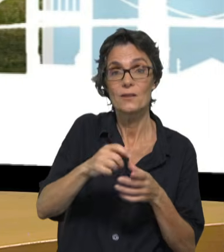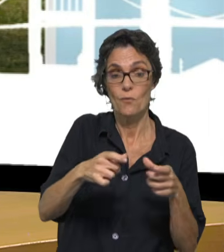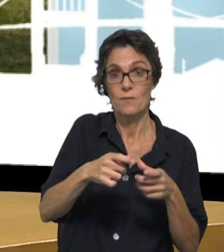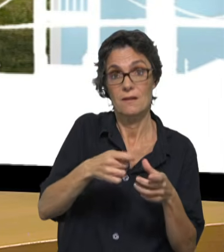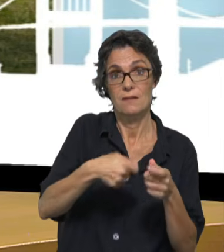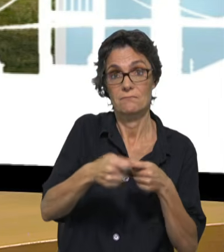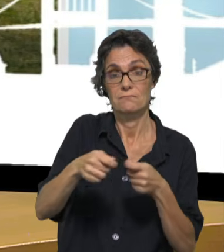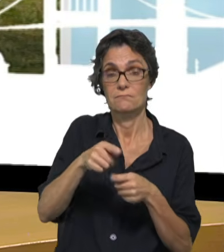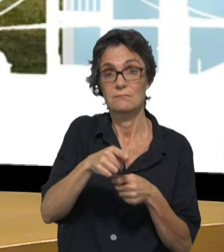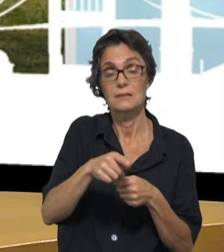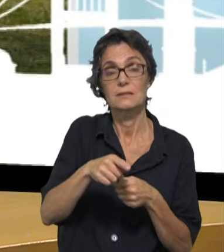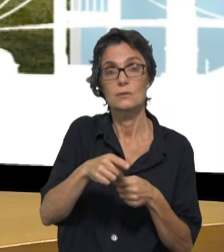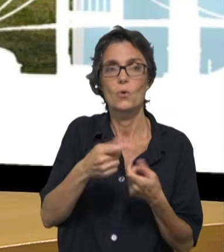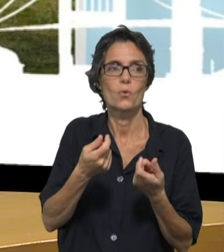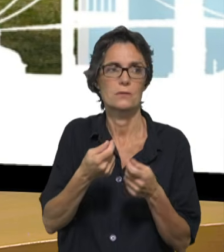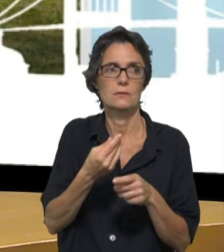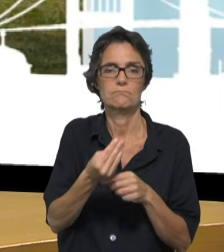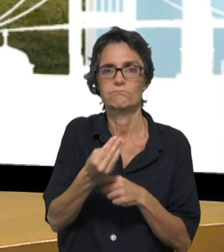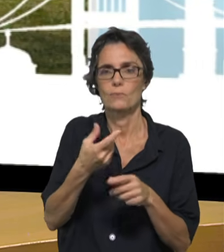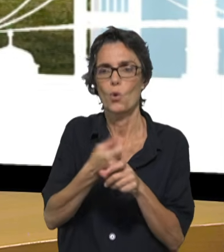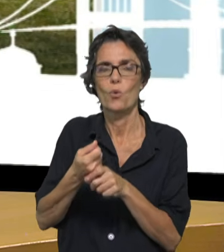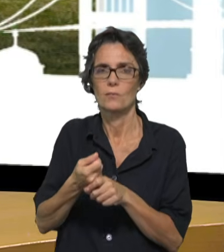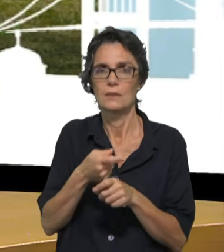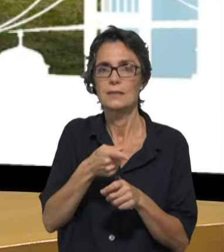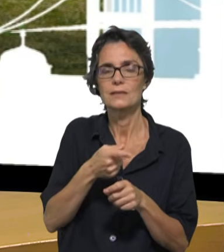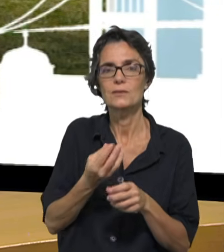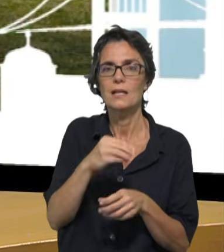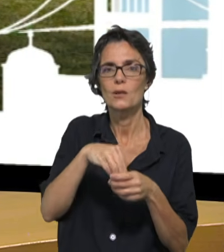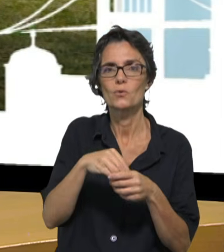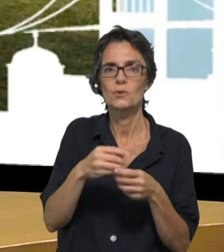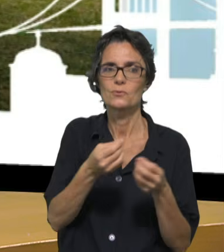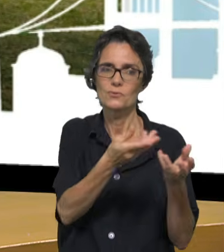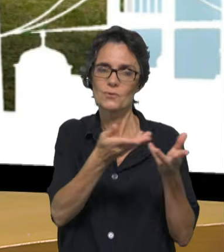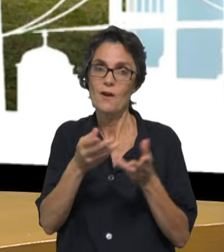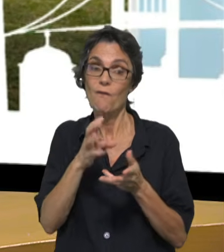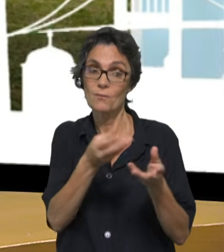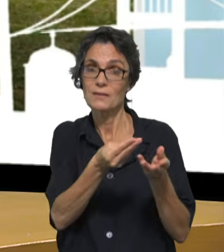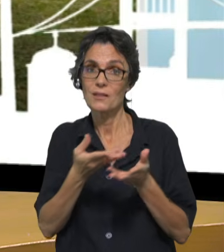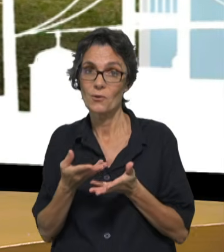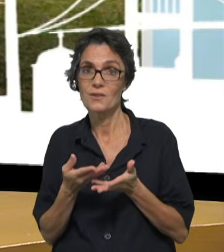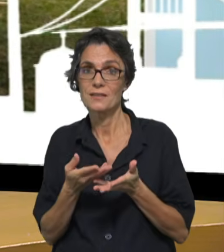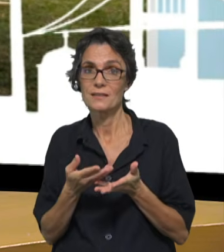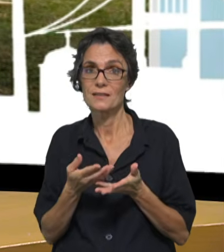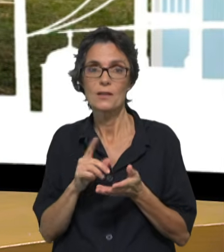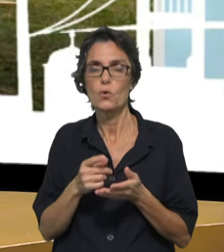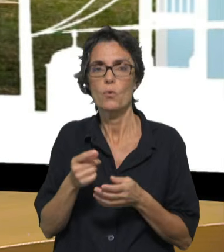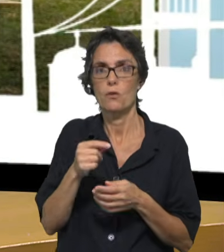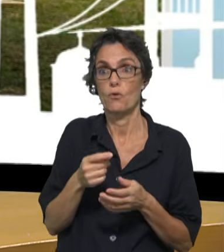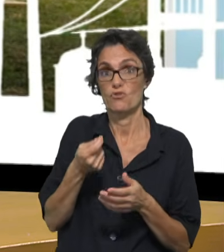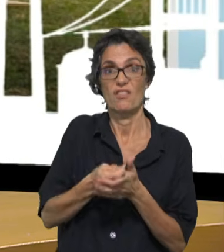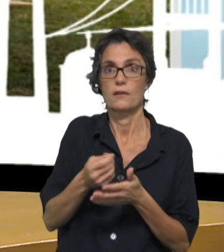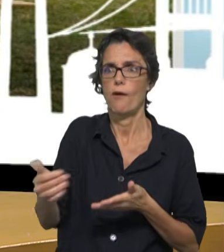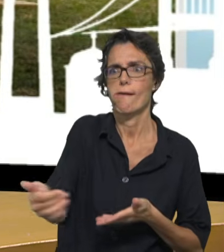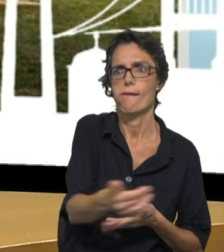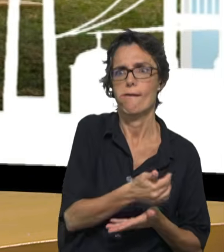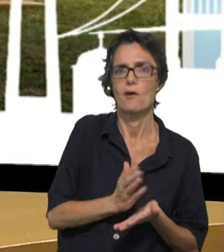da venda de merchandising. Isso faz parte do acolhimento. Ou seja, não é receber dinheiro por receber,